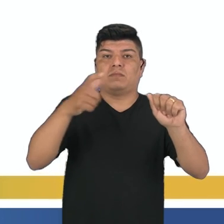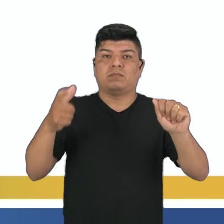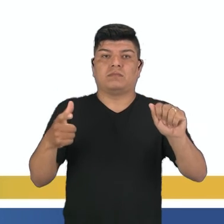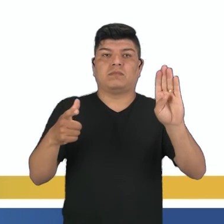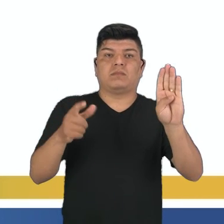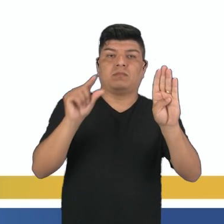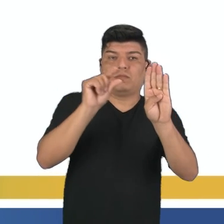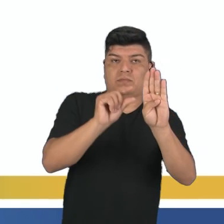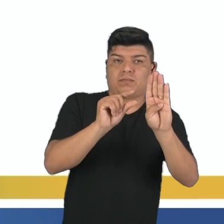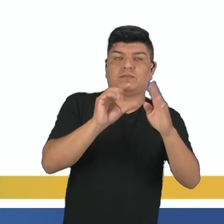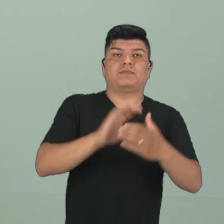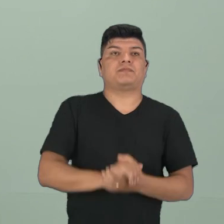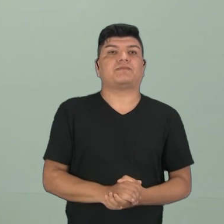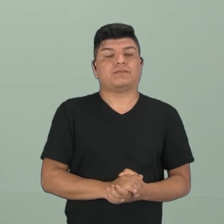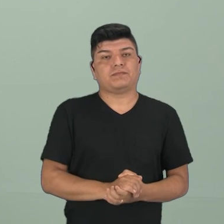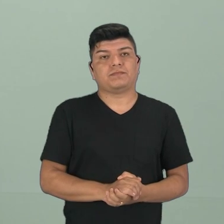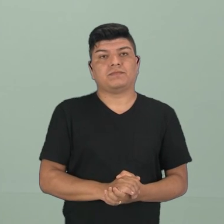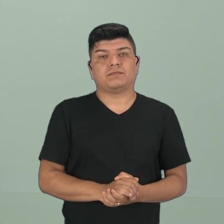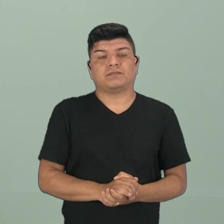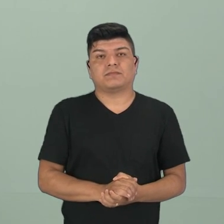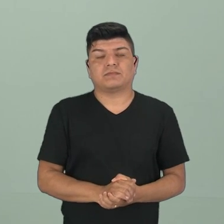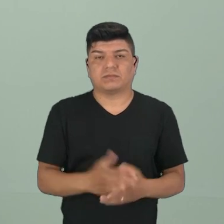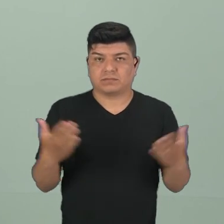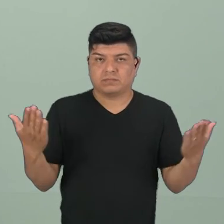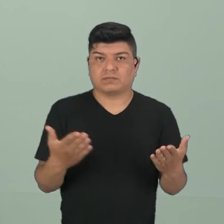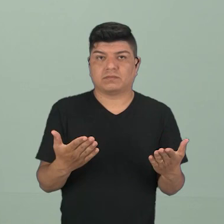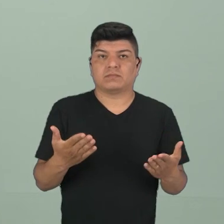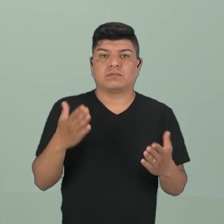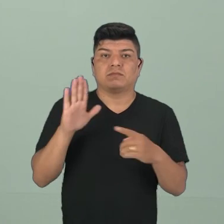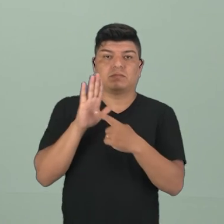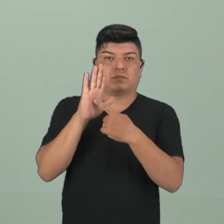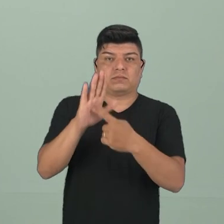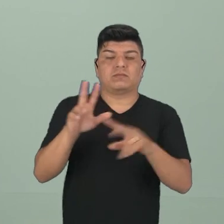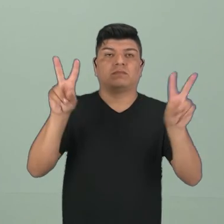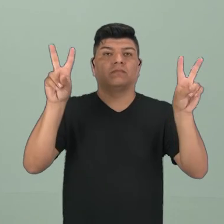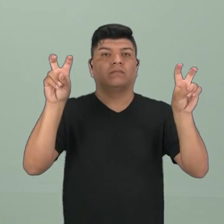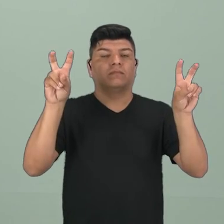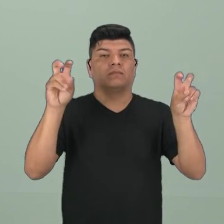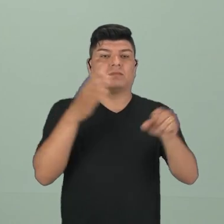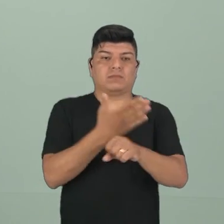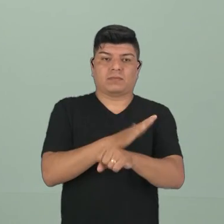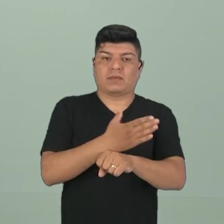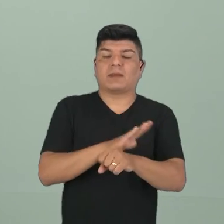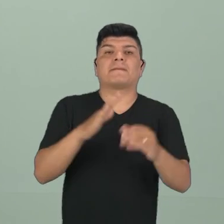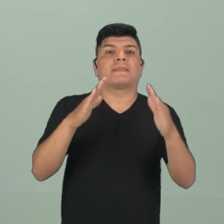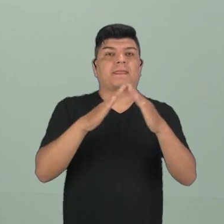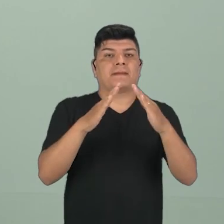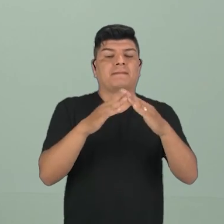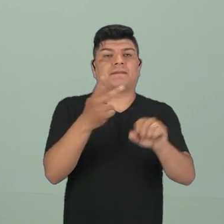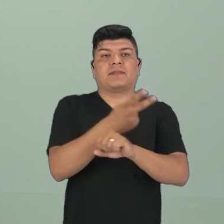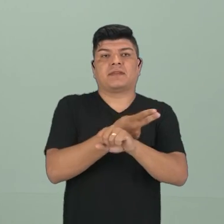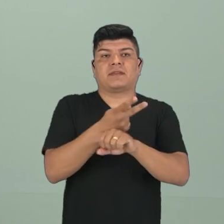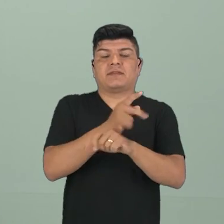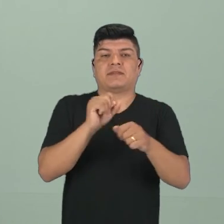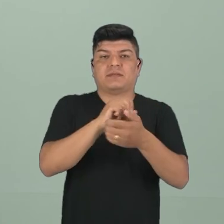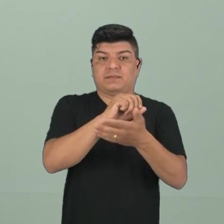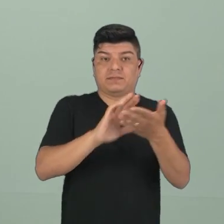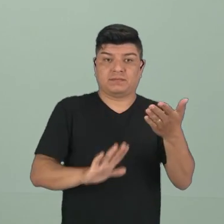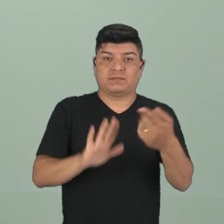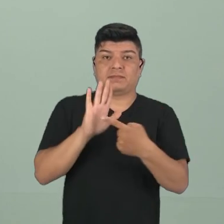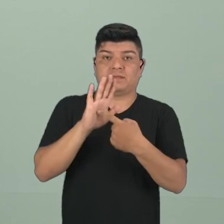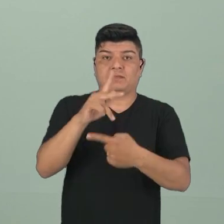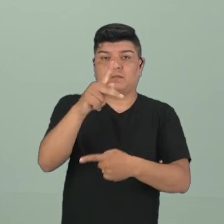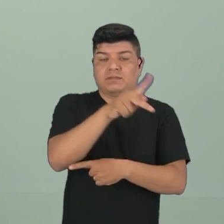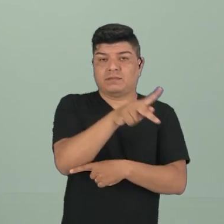Bzinho. Bom, agora que nós já abordamos o tema, treine sua casa, procure realizar as atividades